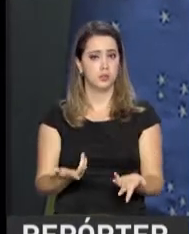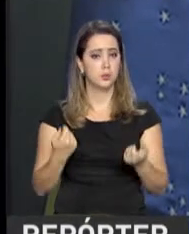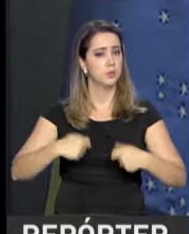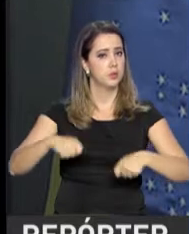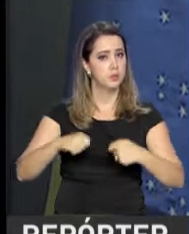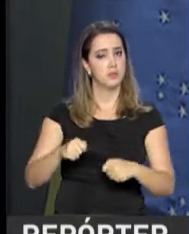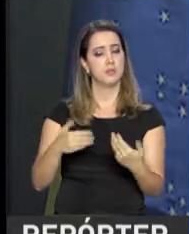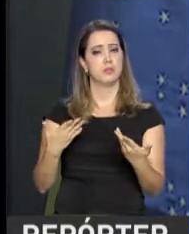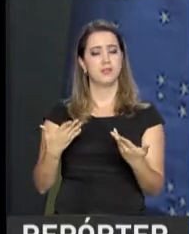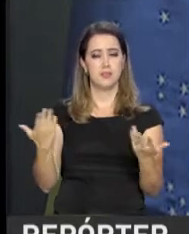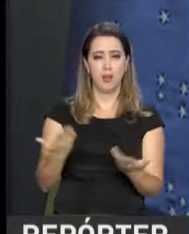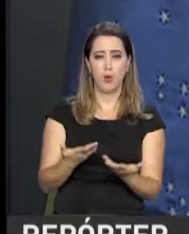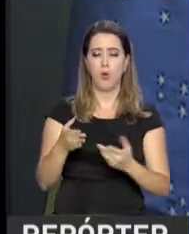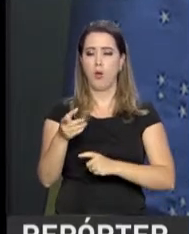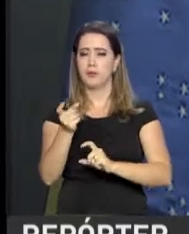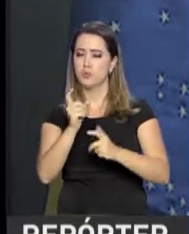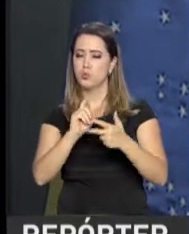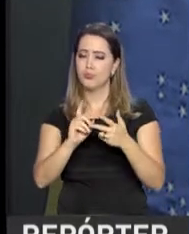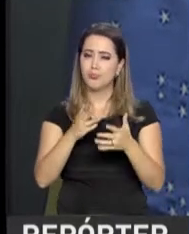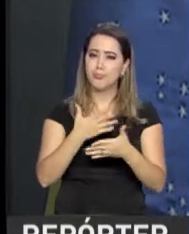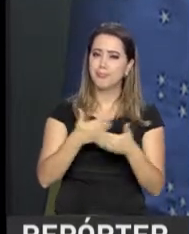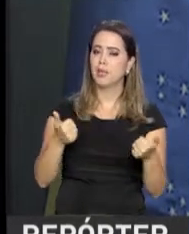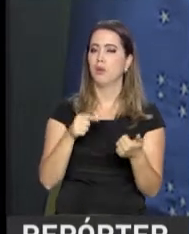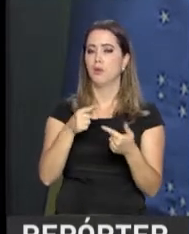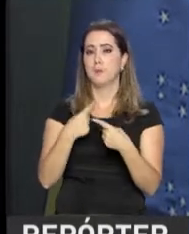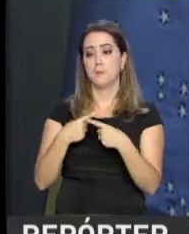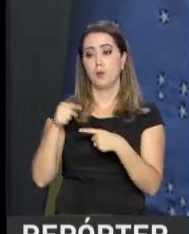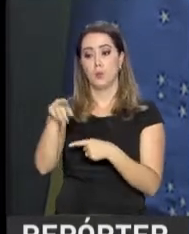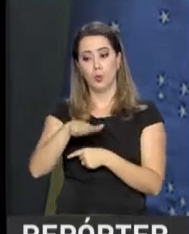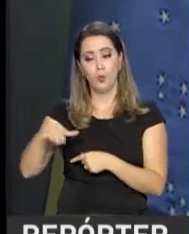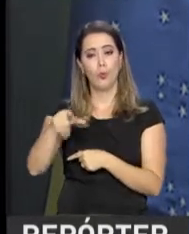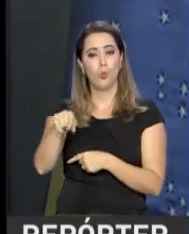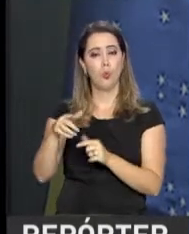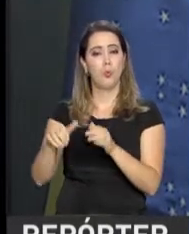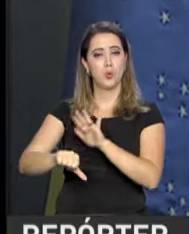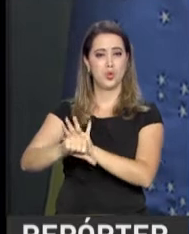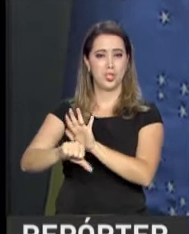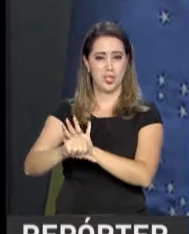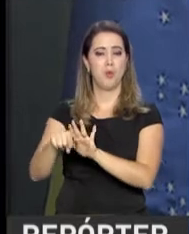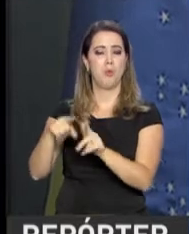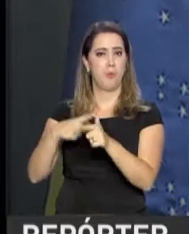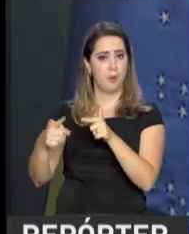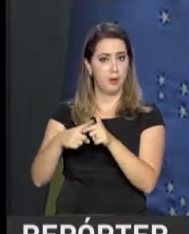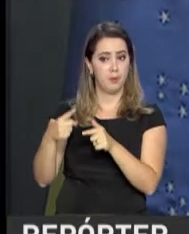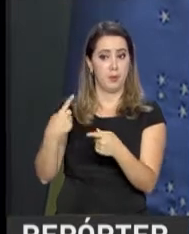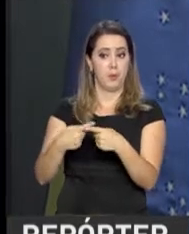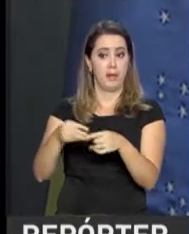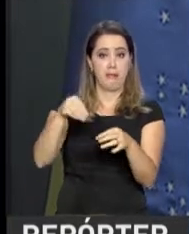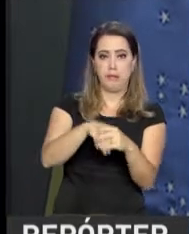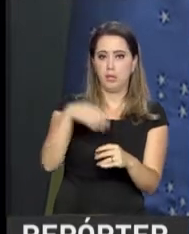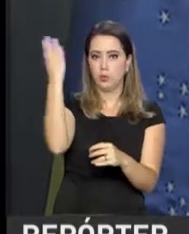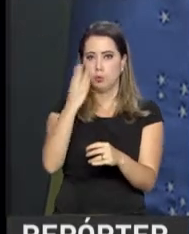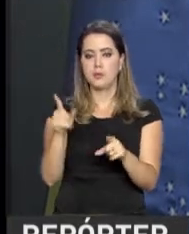amplitude das organizações criminosas seja por terem se nacionalizado mas ainda por terem se internacionalizado